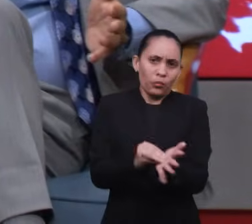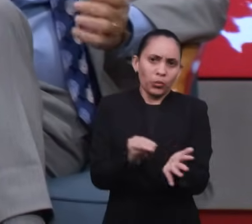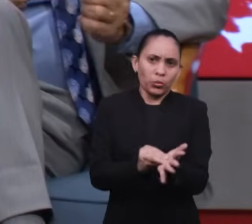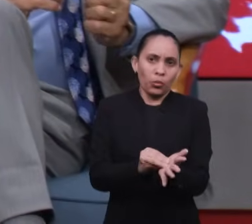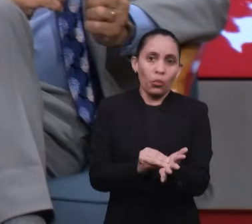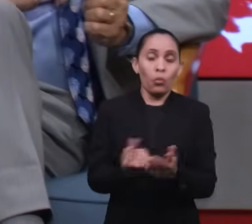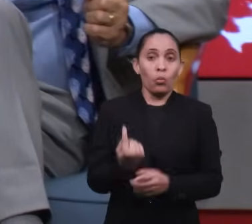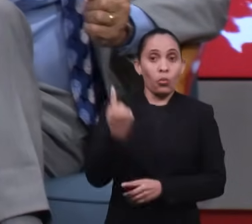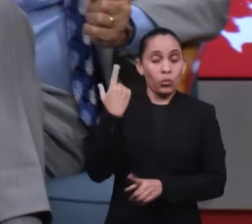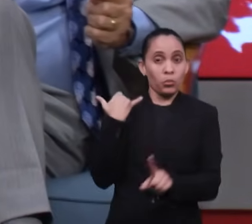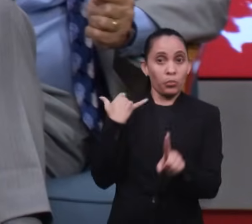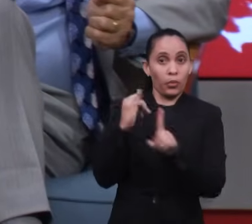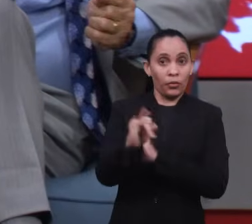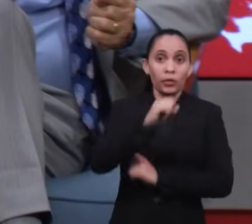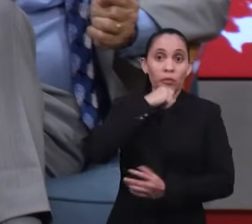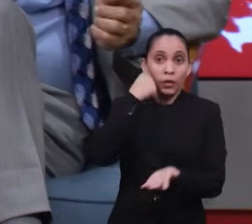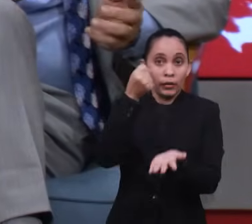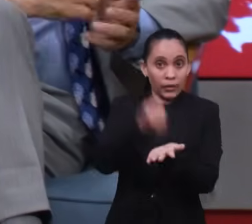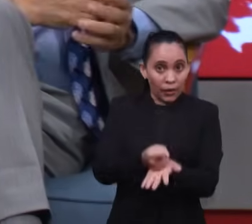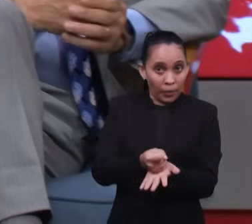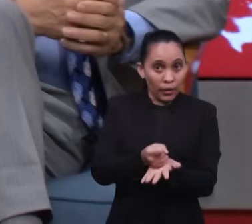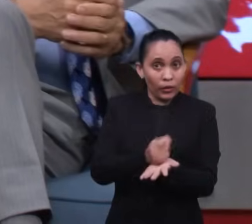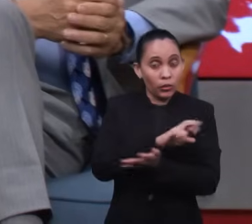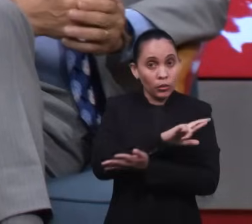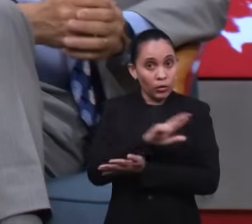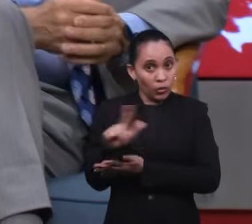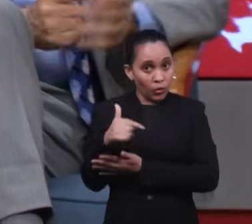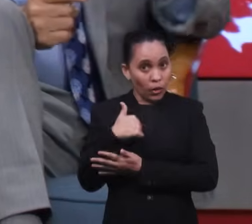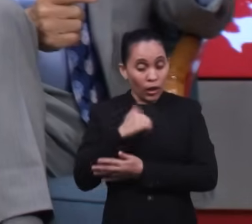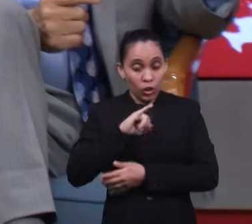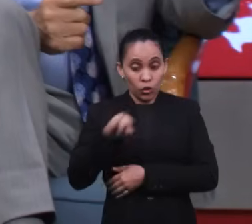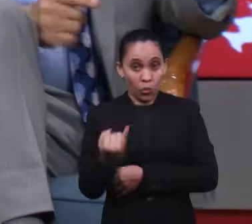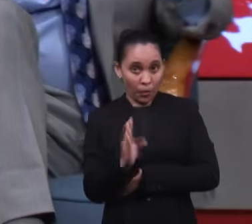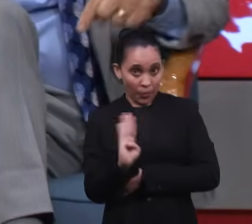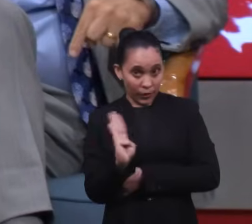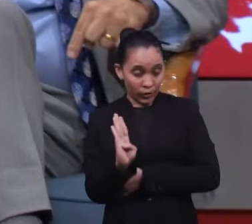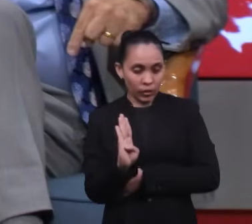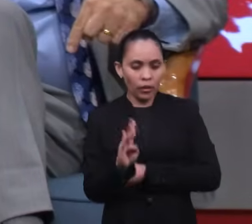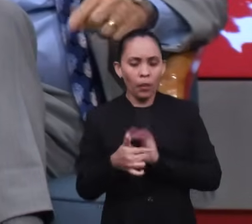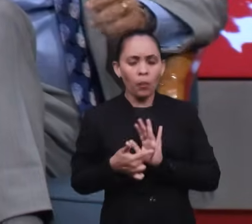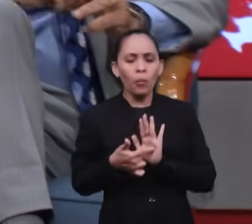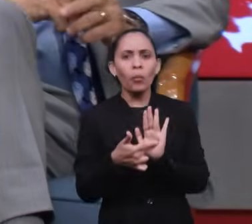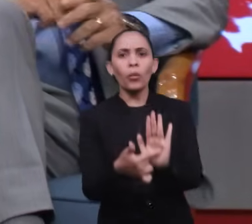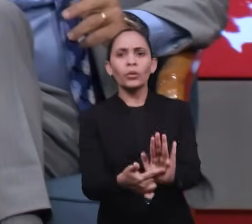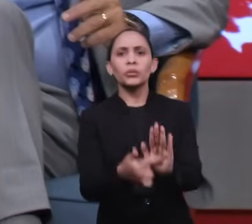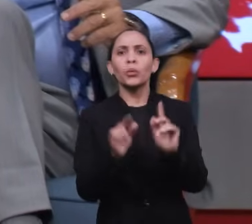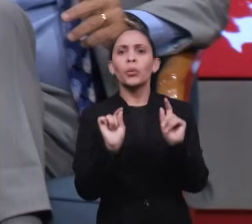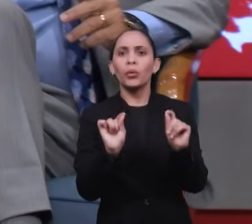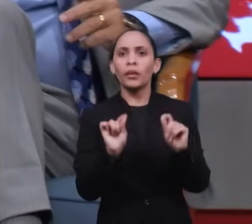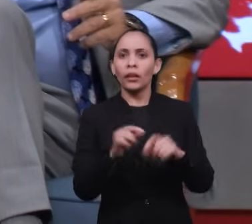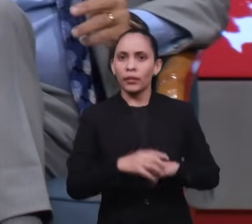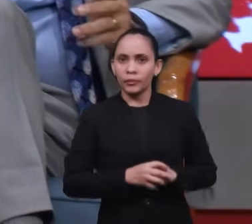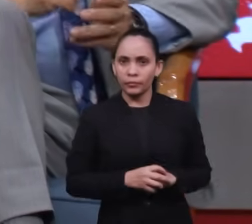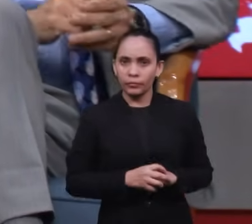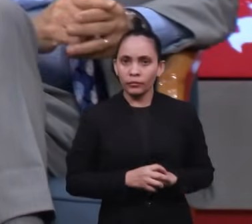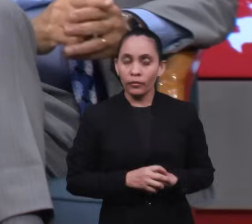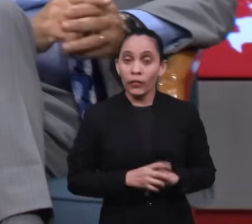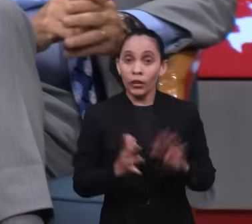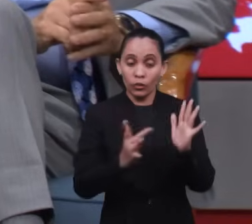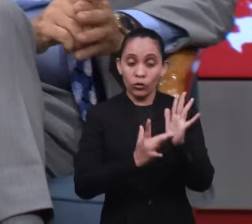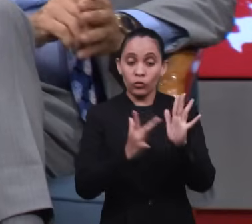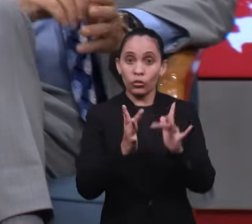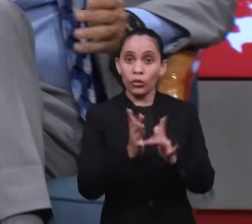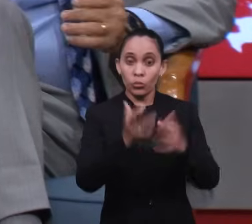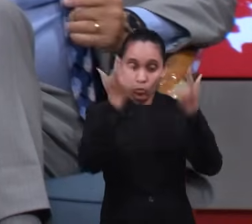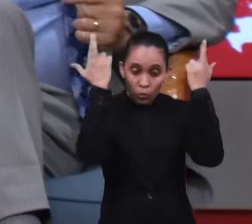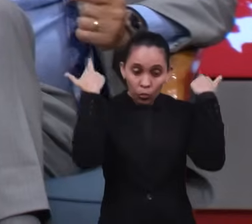cordeiro é ele porque o último profeta do Velho Testamento, que não é Malaquias, mas que é João Batista, aponta